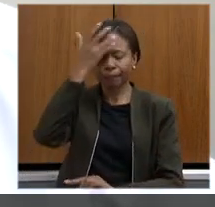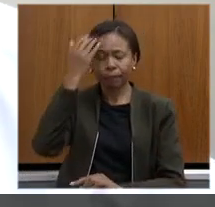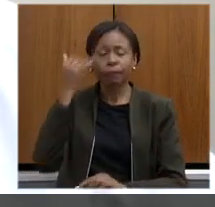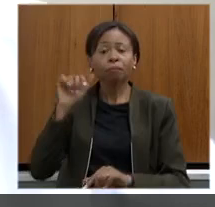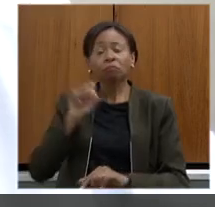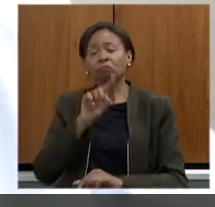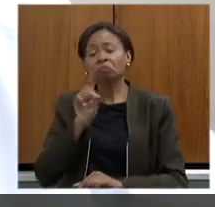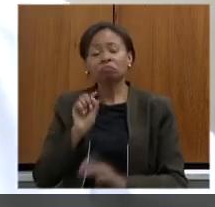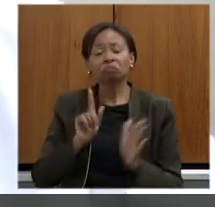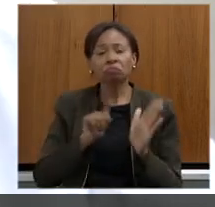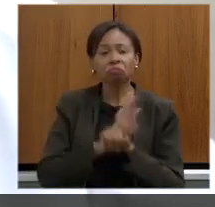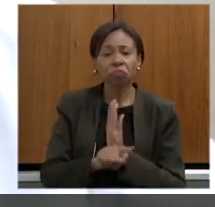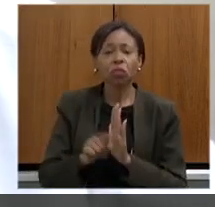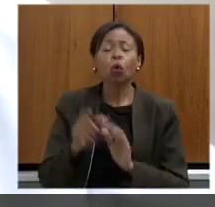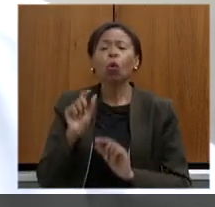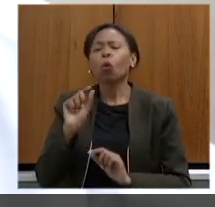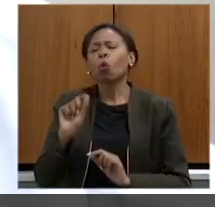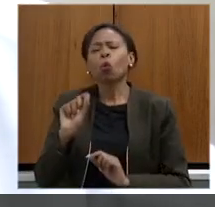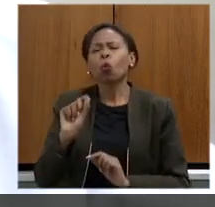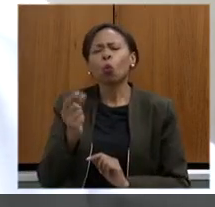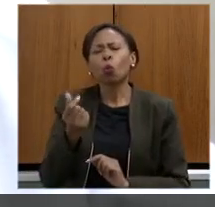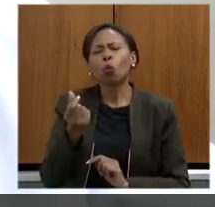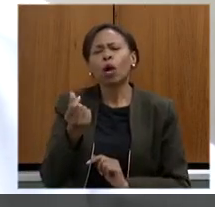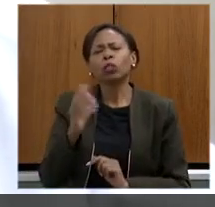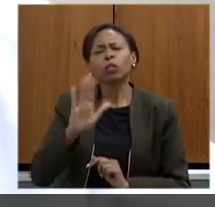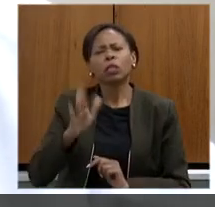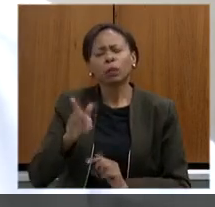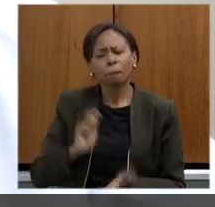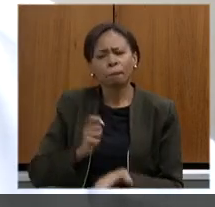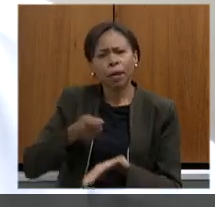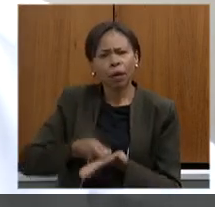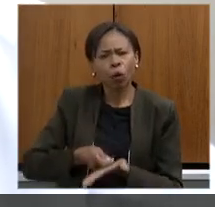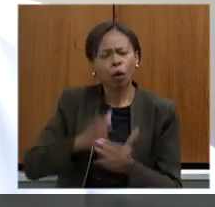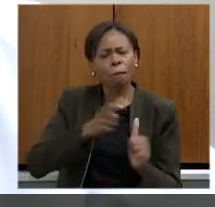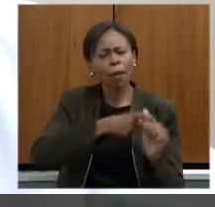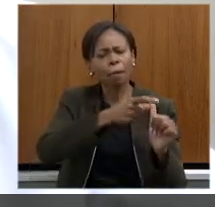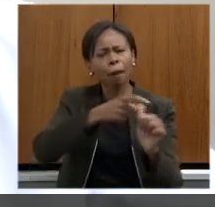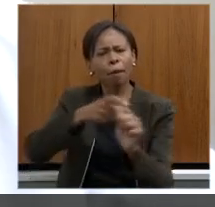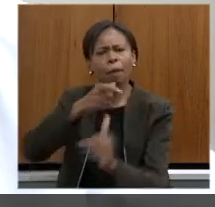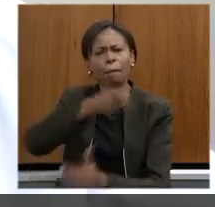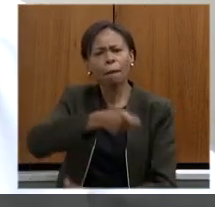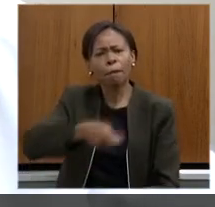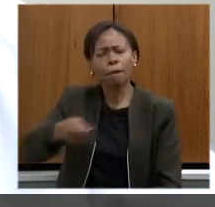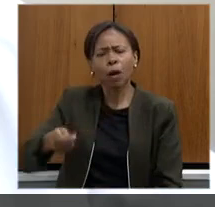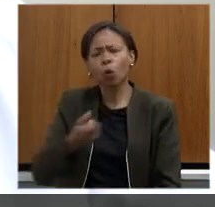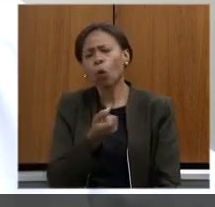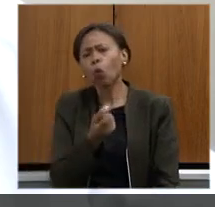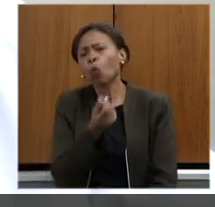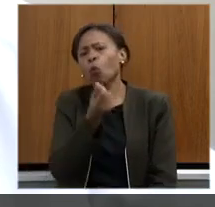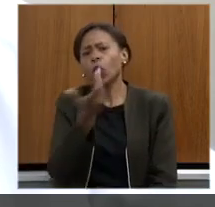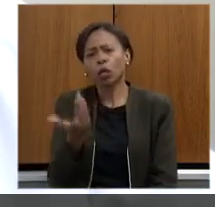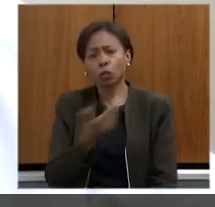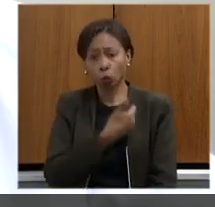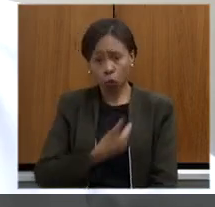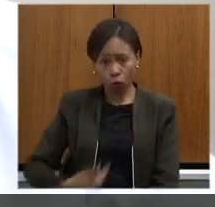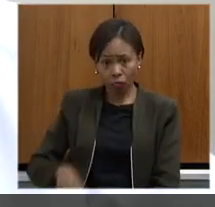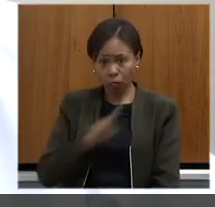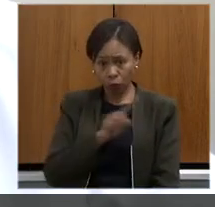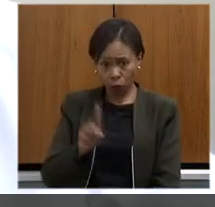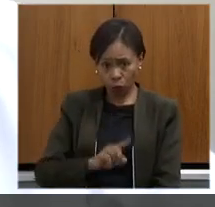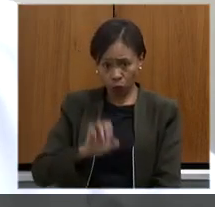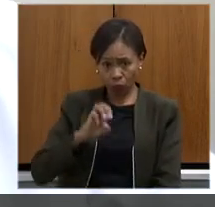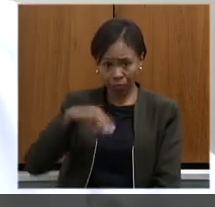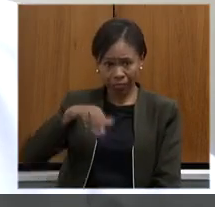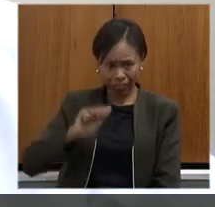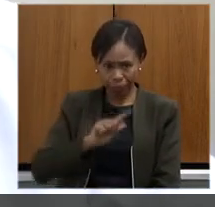sobre um montante que já foi pago por este governo com essas dessas dívidas né Quanto que o governo Zema é